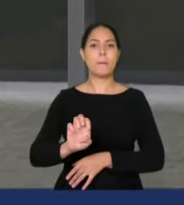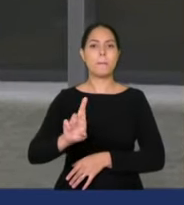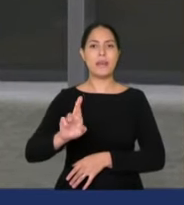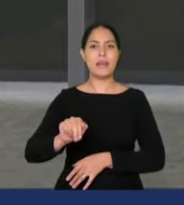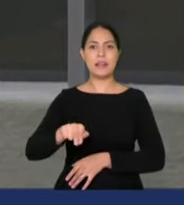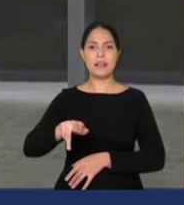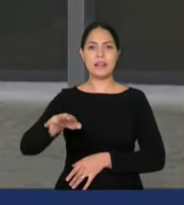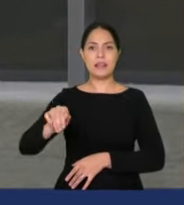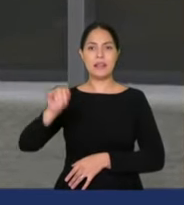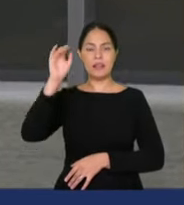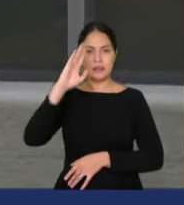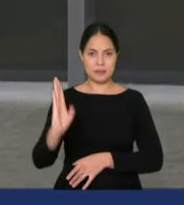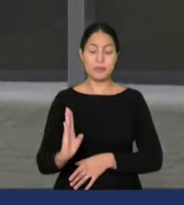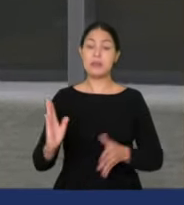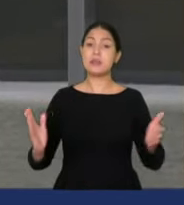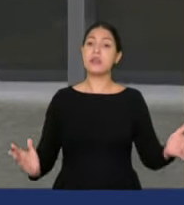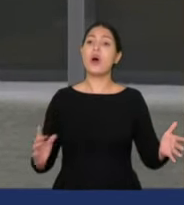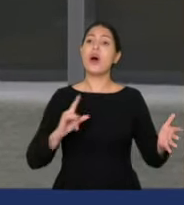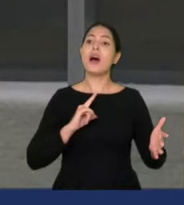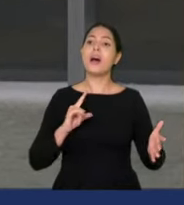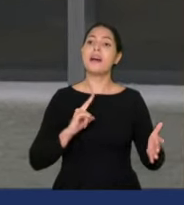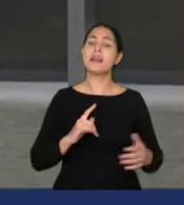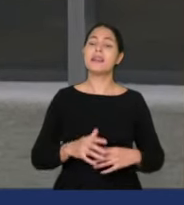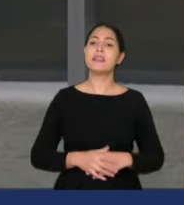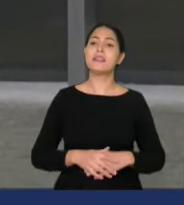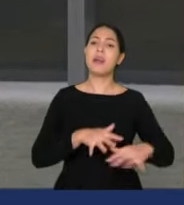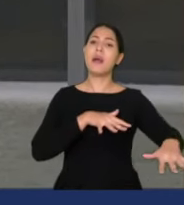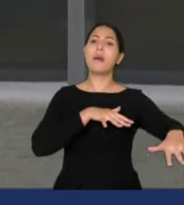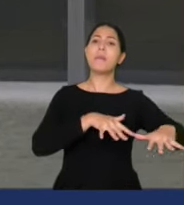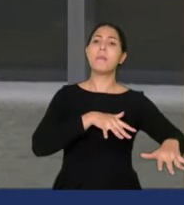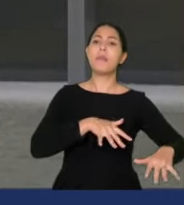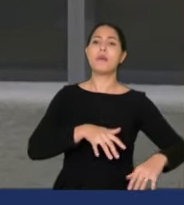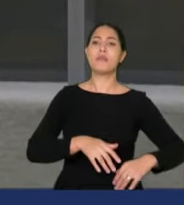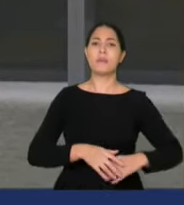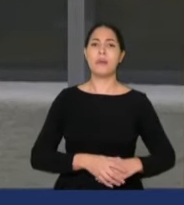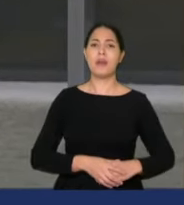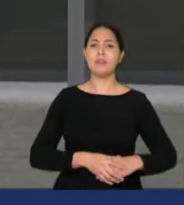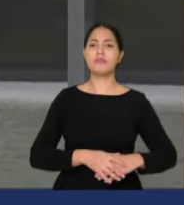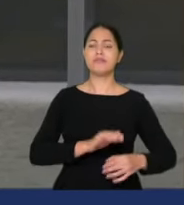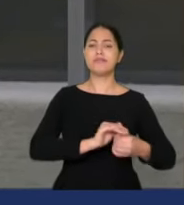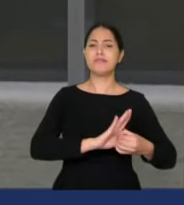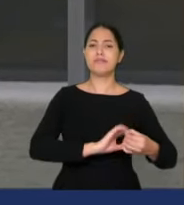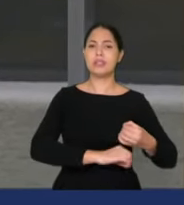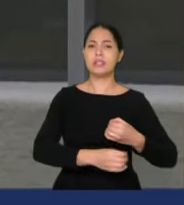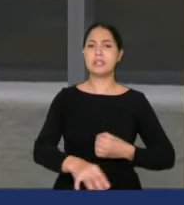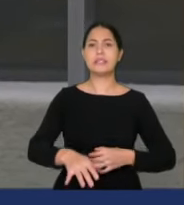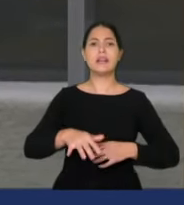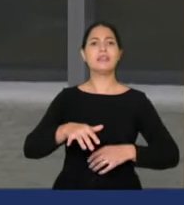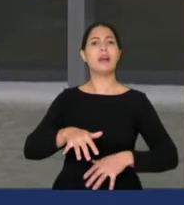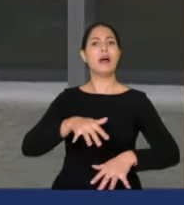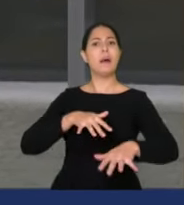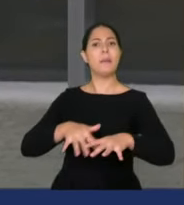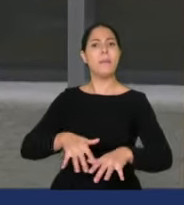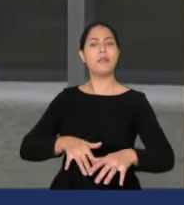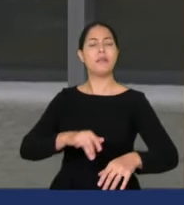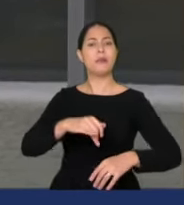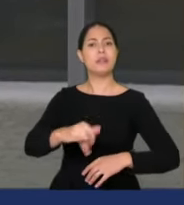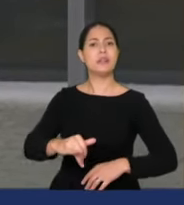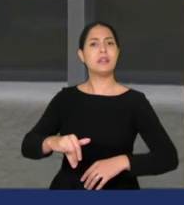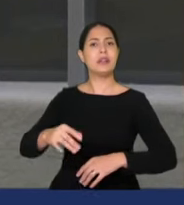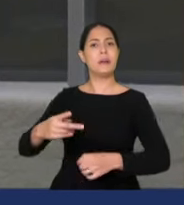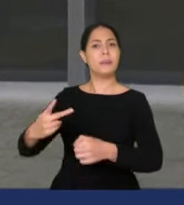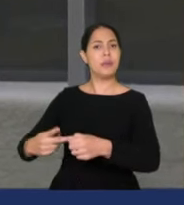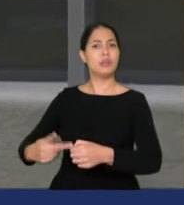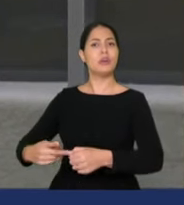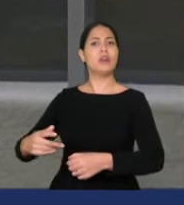dos urbanitários, dos eletricitários, eletricitárias, petroleiros, petroleiras, e